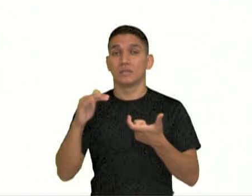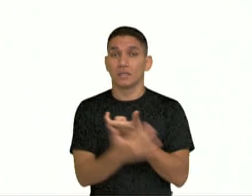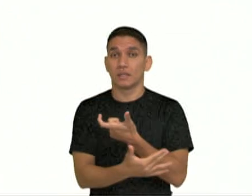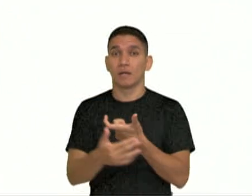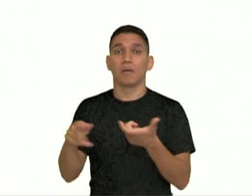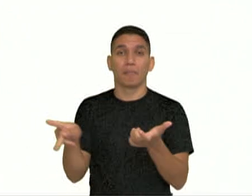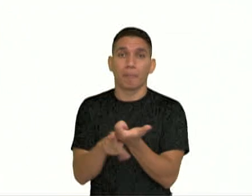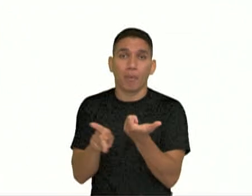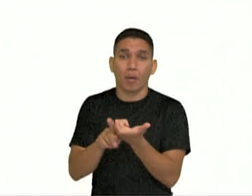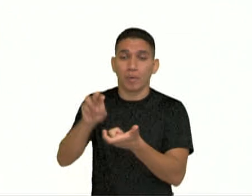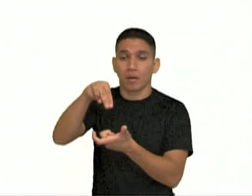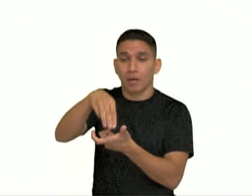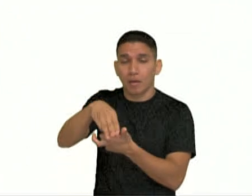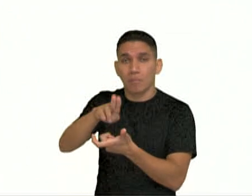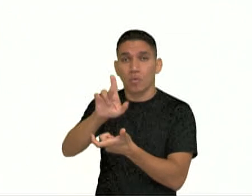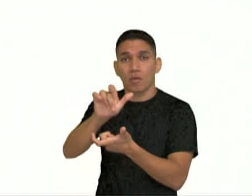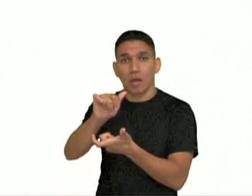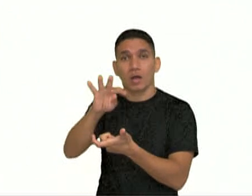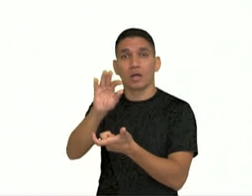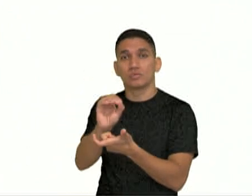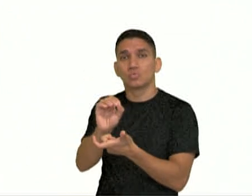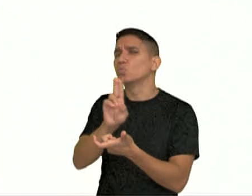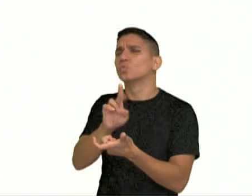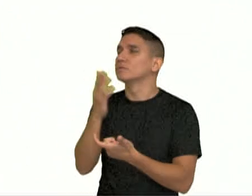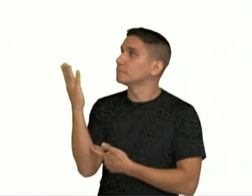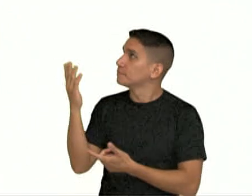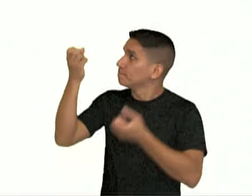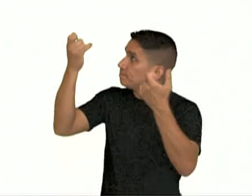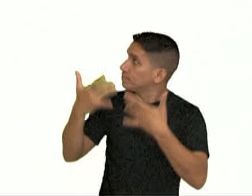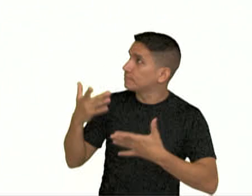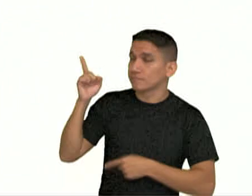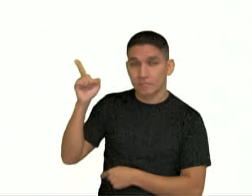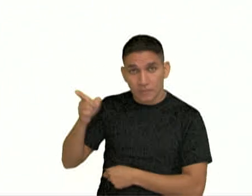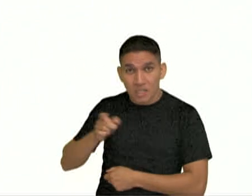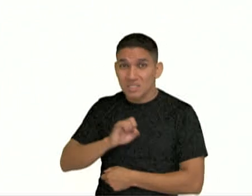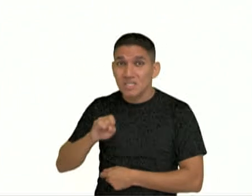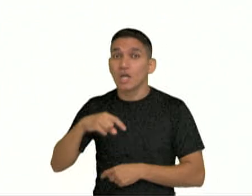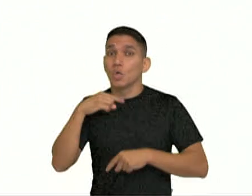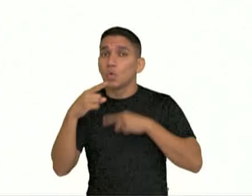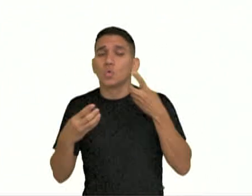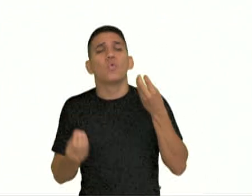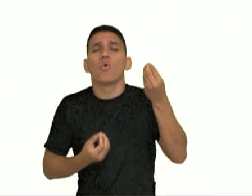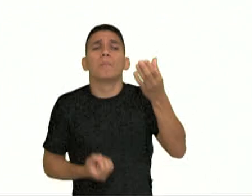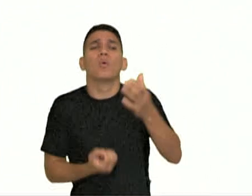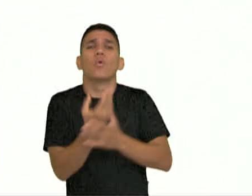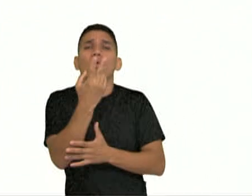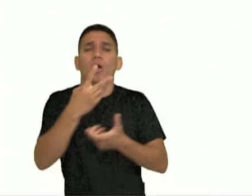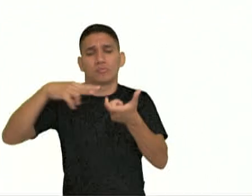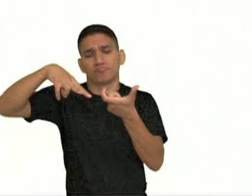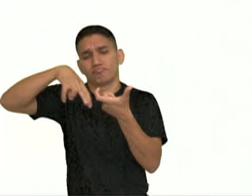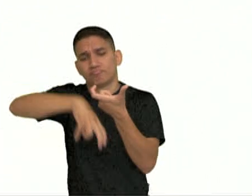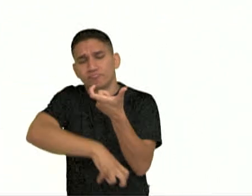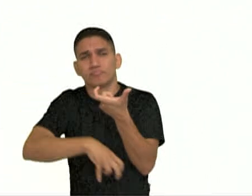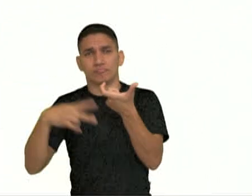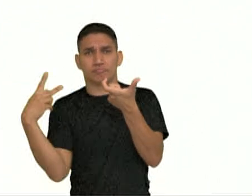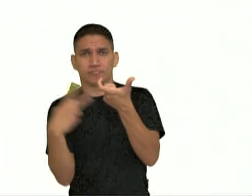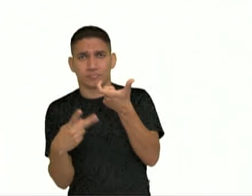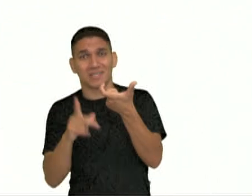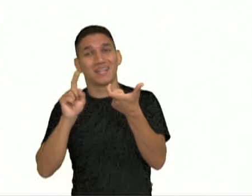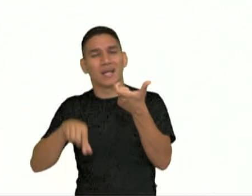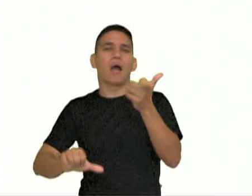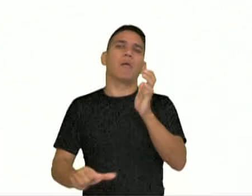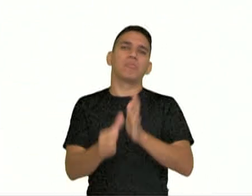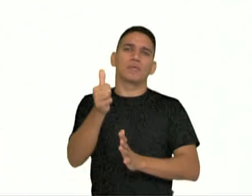o próprio mulato, que a gente usou na aula de hoje. Então, está dizendo que ainda tem dúvida da origem etimológica da palavra, né? Que a primeira